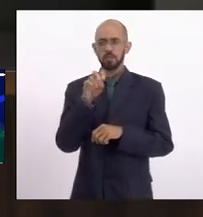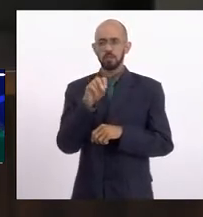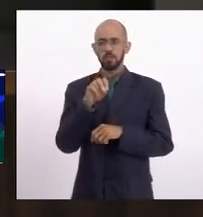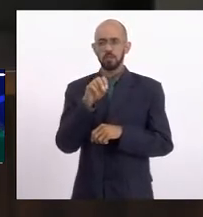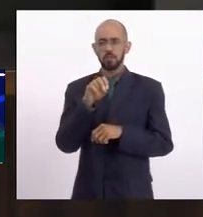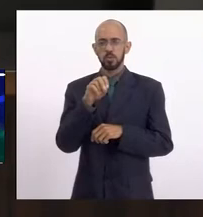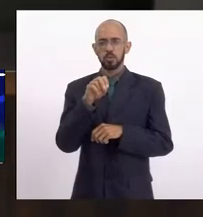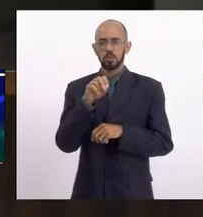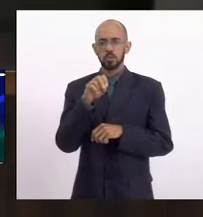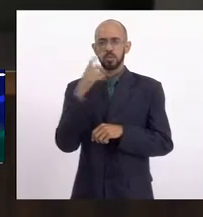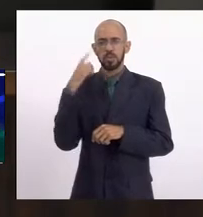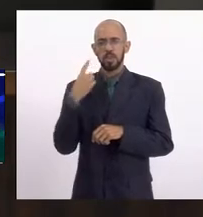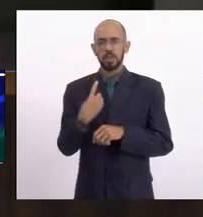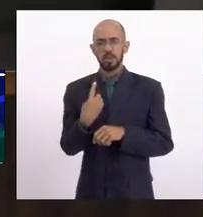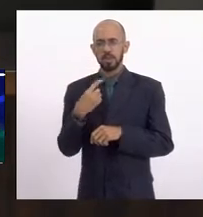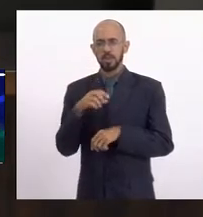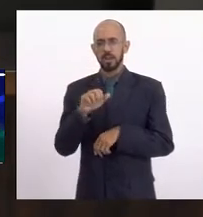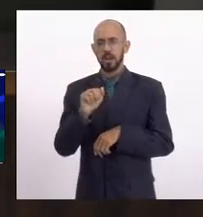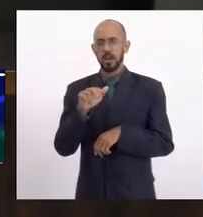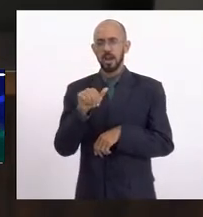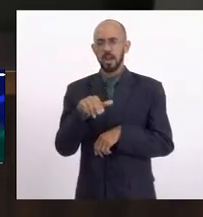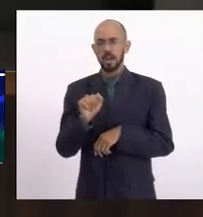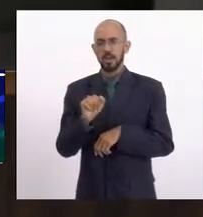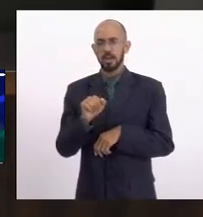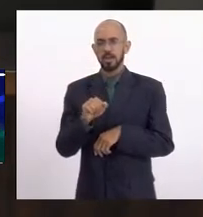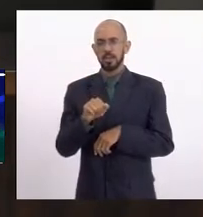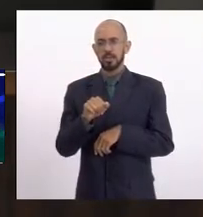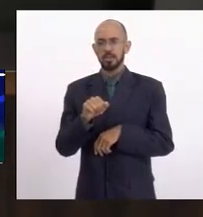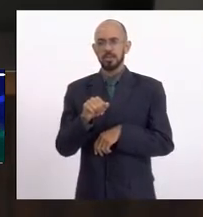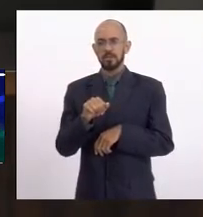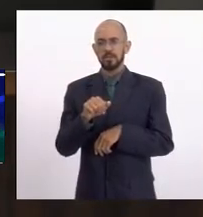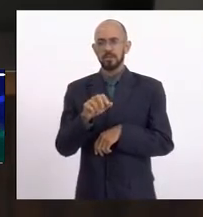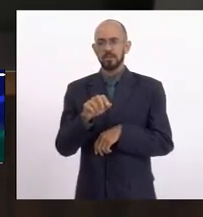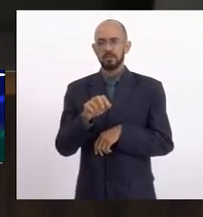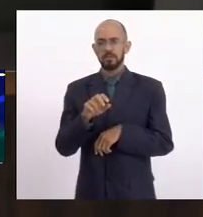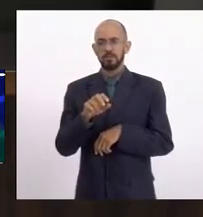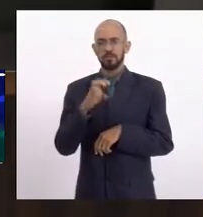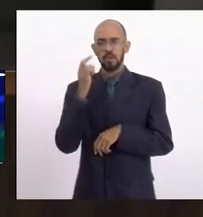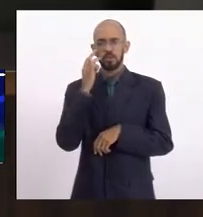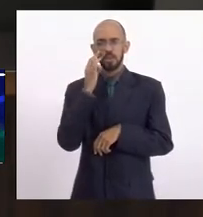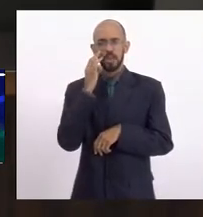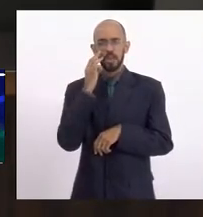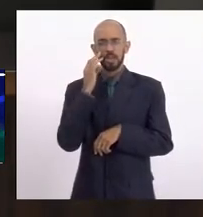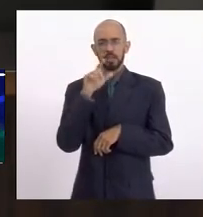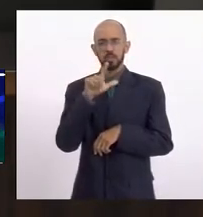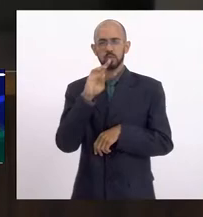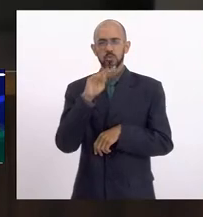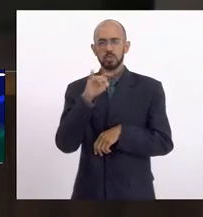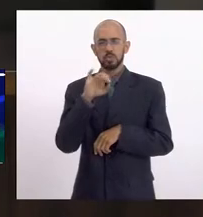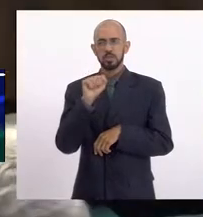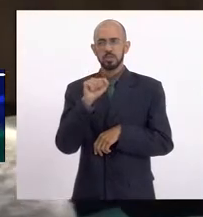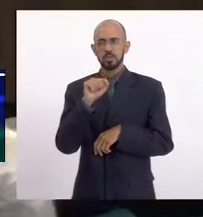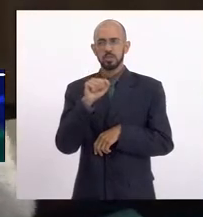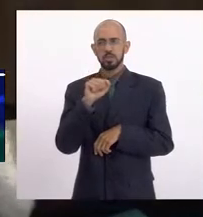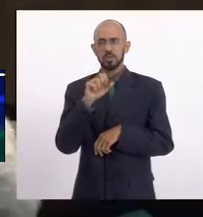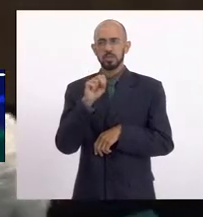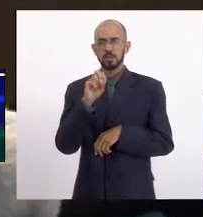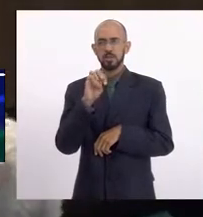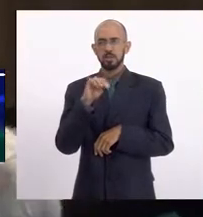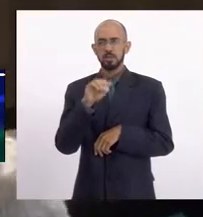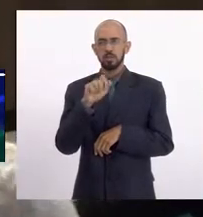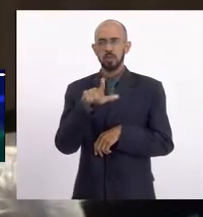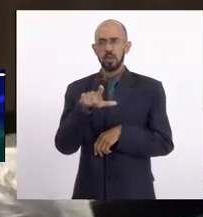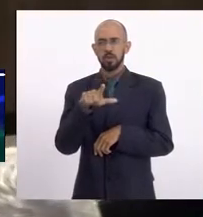Dani Alana waldeck Renata Lucinha Marta Samuel Malafaia